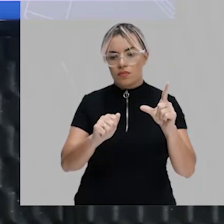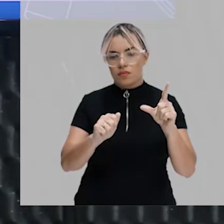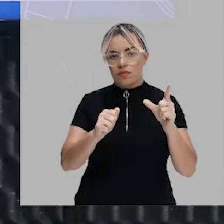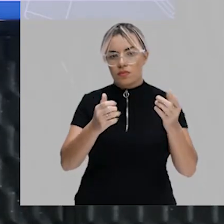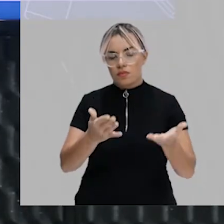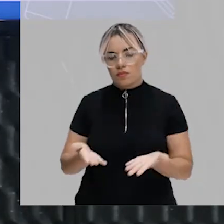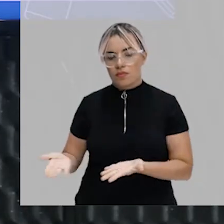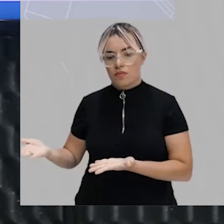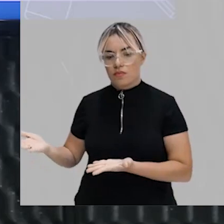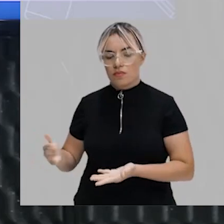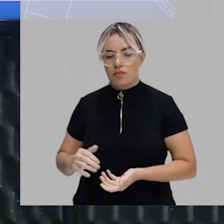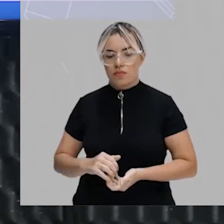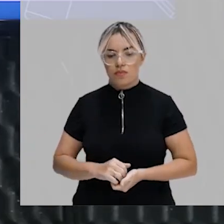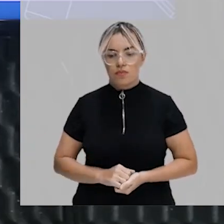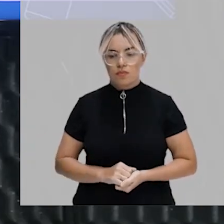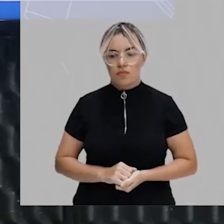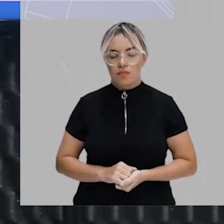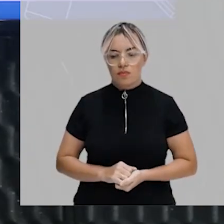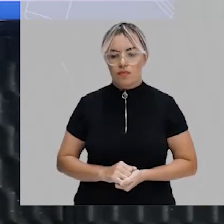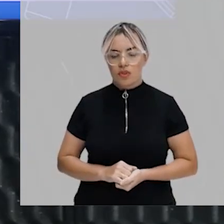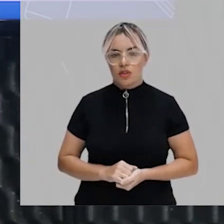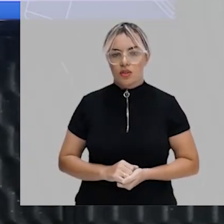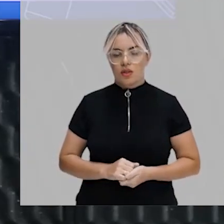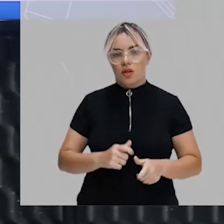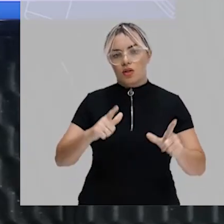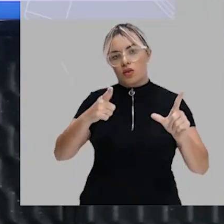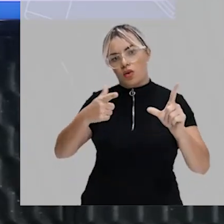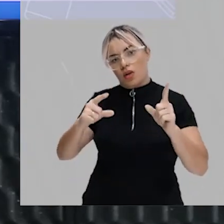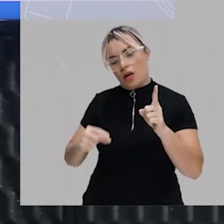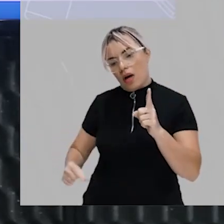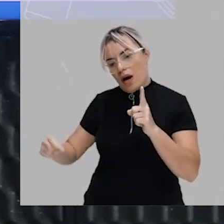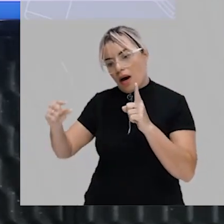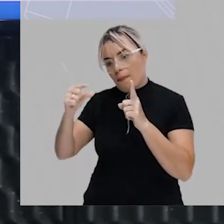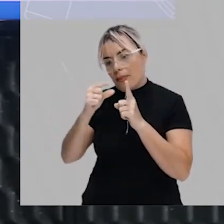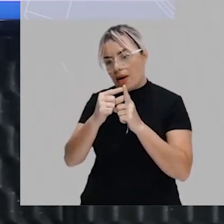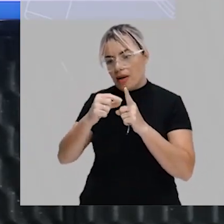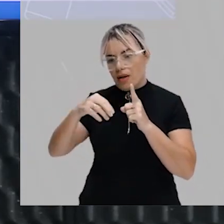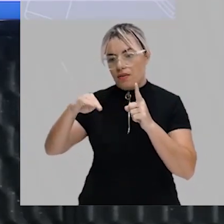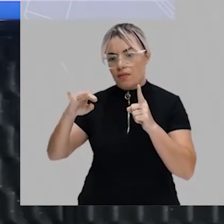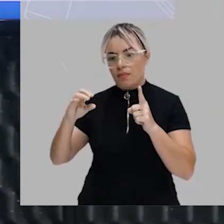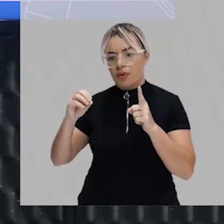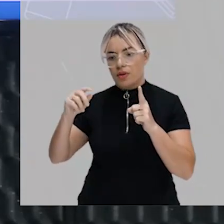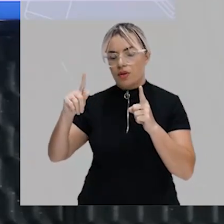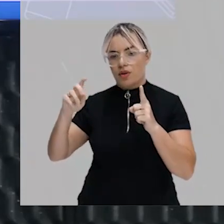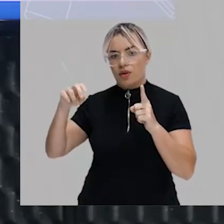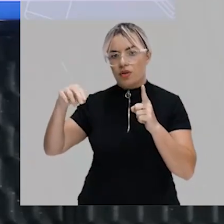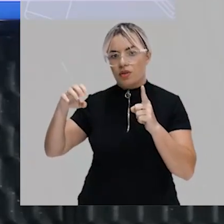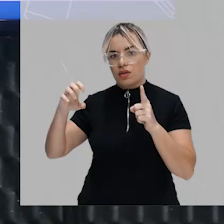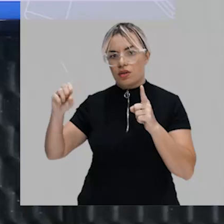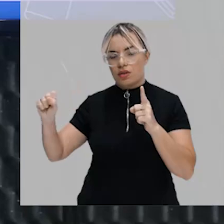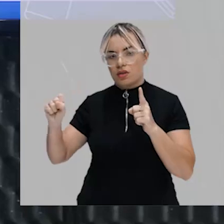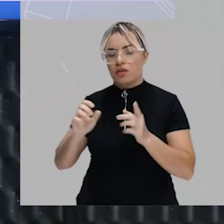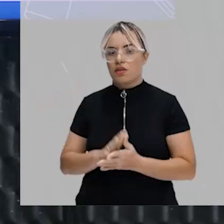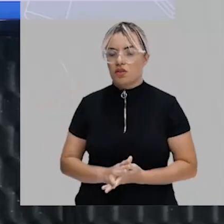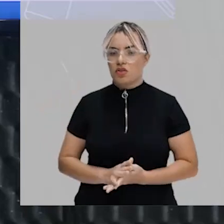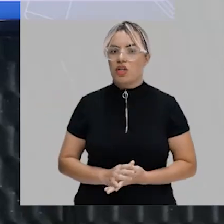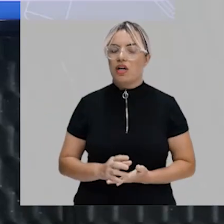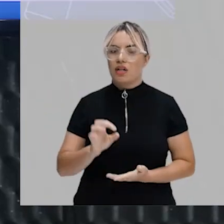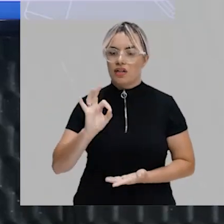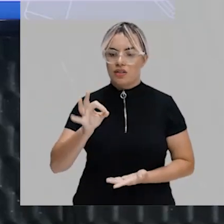Olha aqui, se não tivesse essa palavra biogênese, estaria correto, tá?